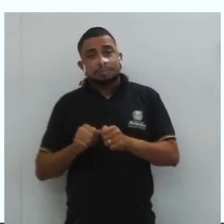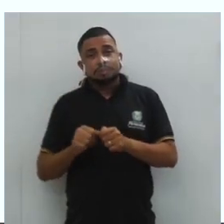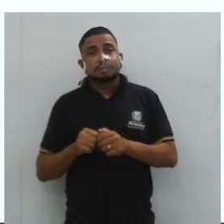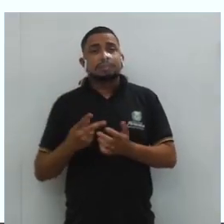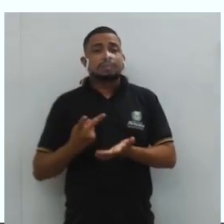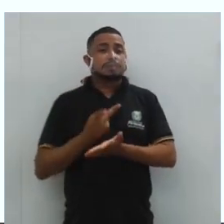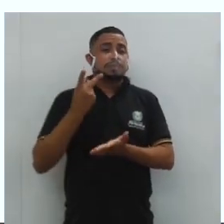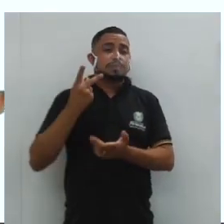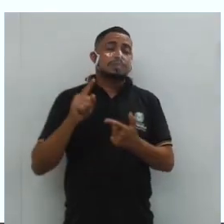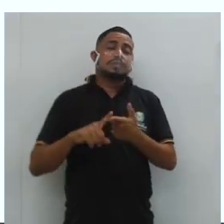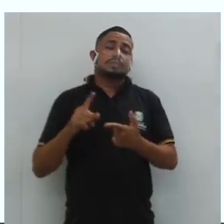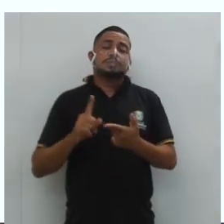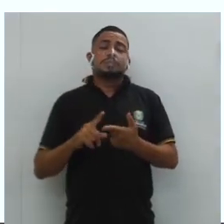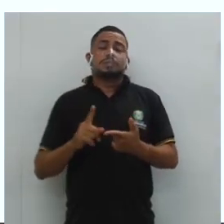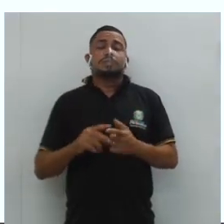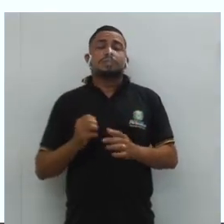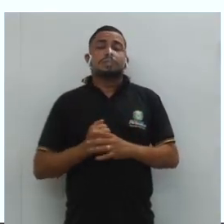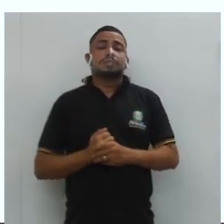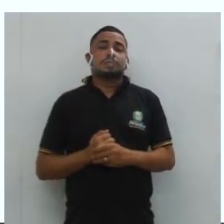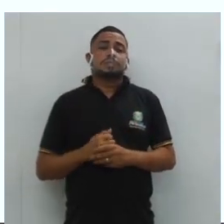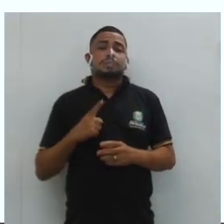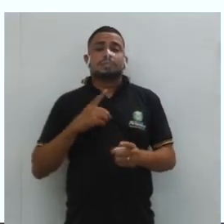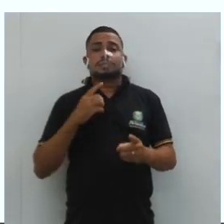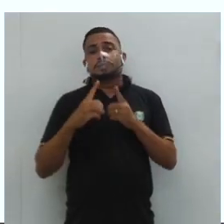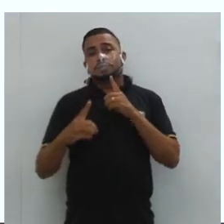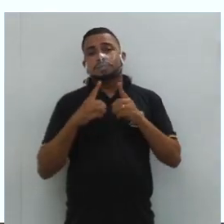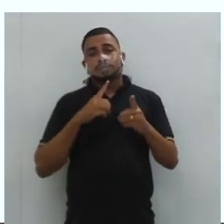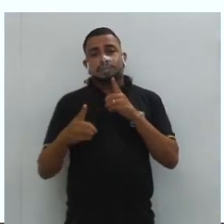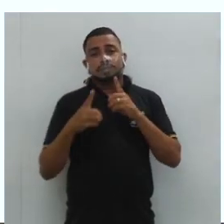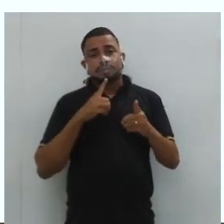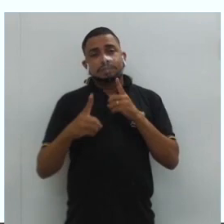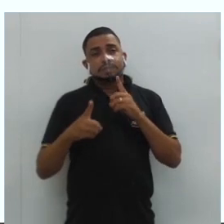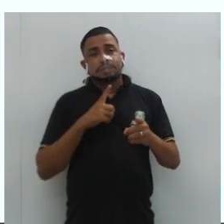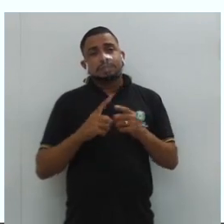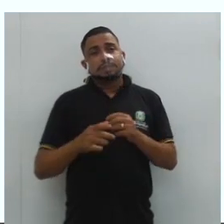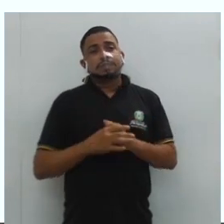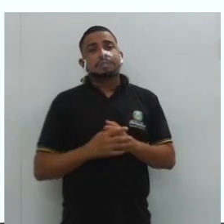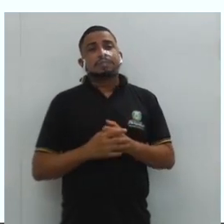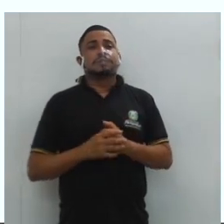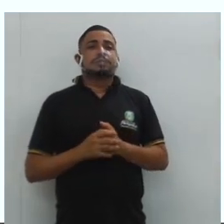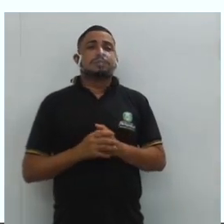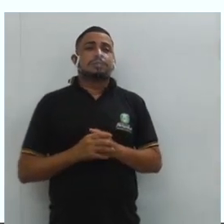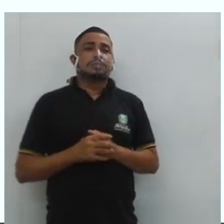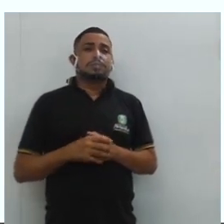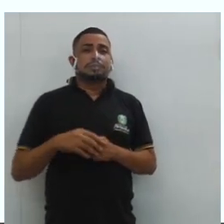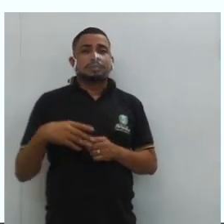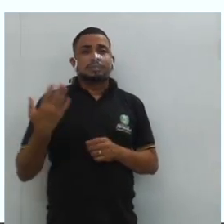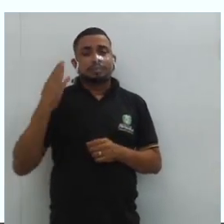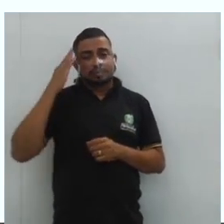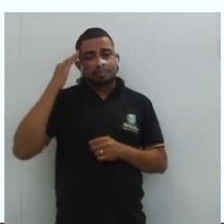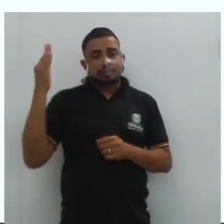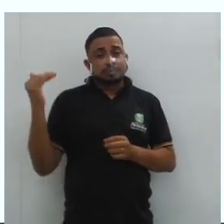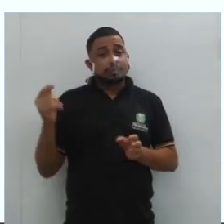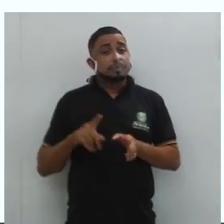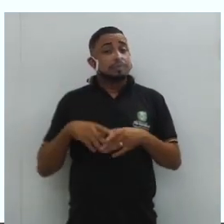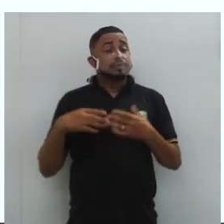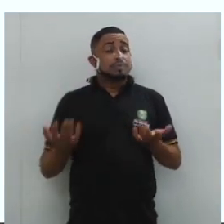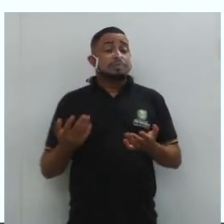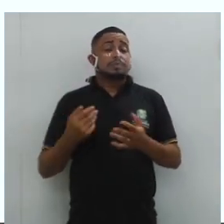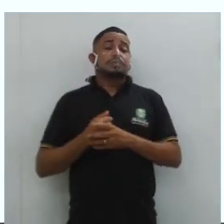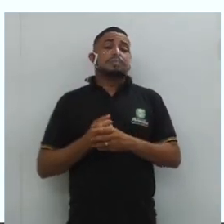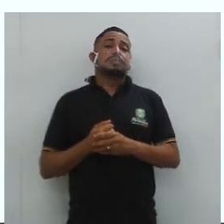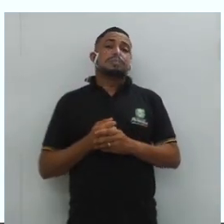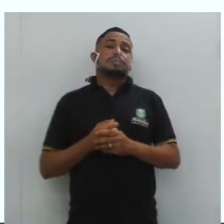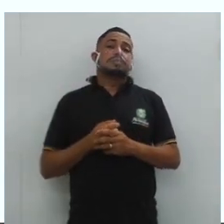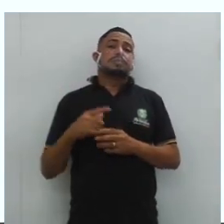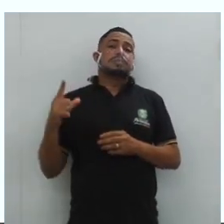estava acontecendo e também, né, assim, um diálogo, como se fosse mostrando também um diálogo entre os atores. Né? Então,